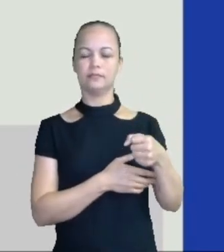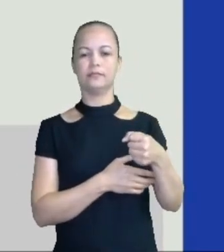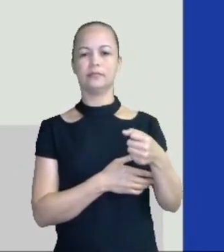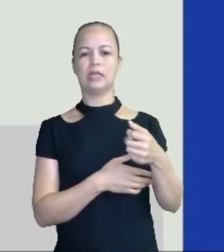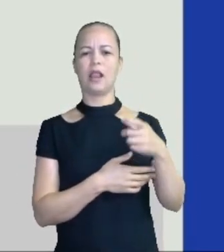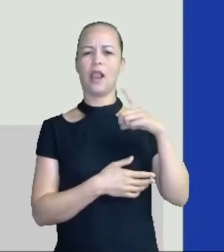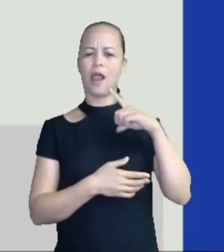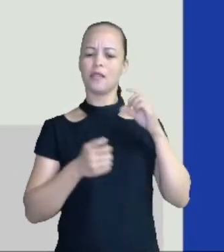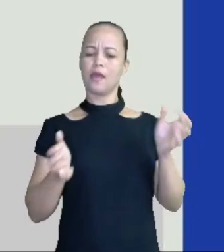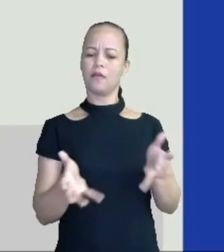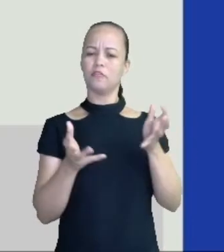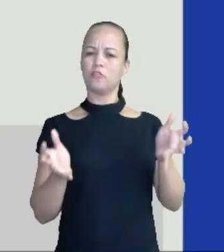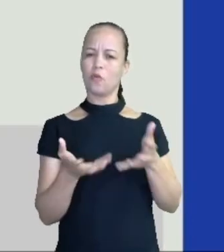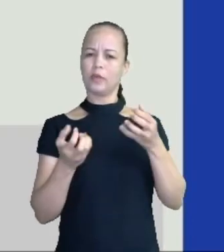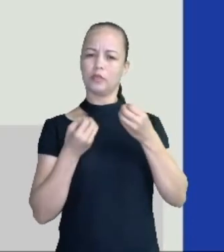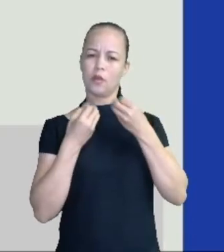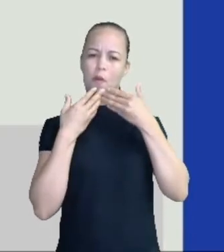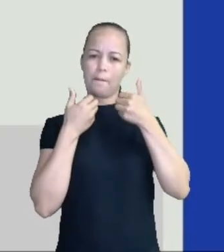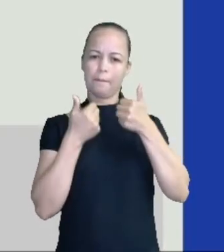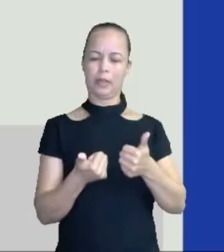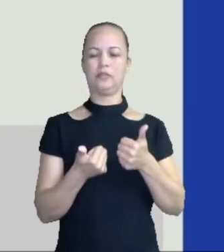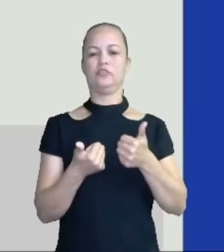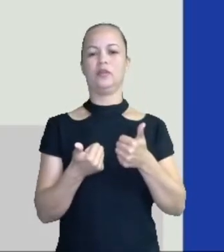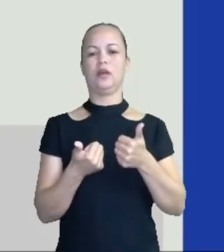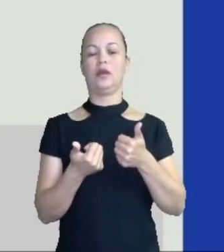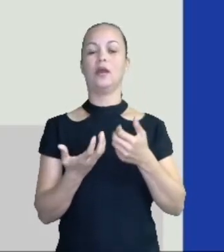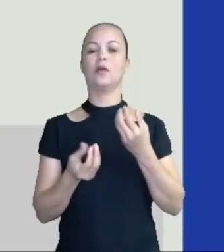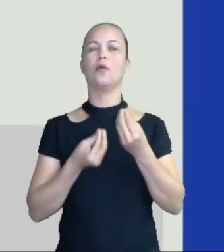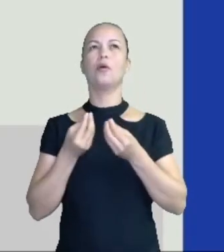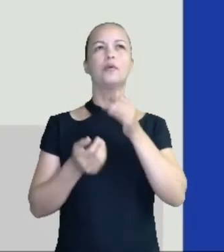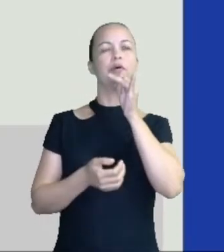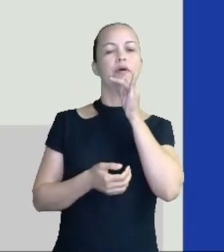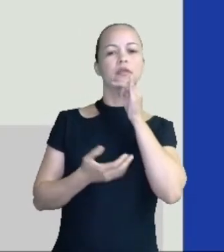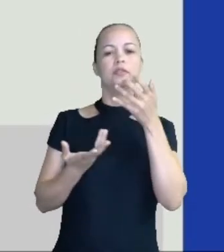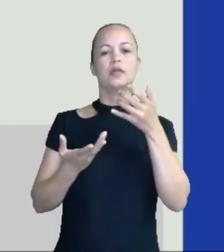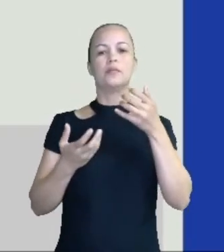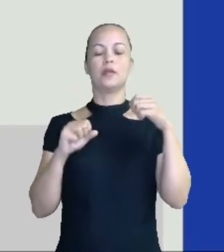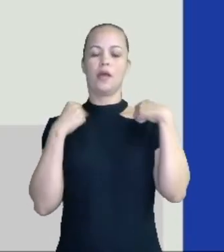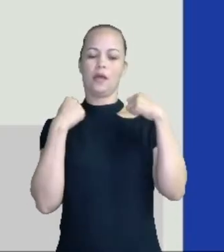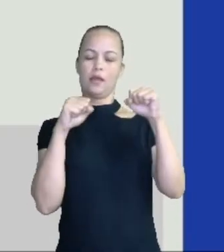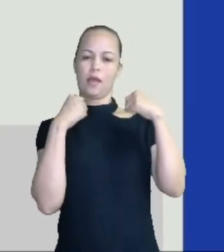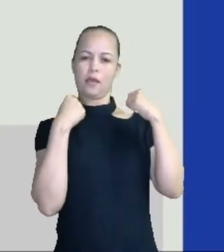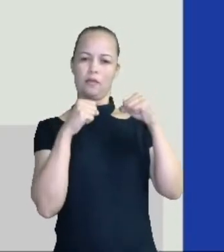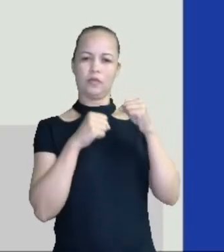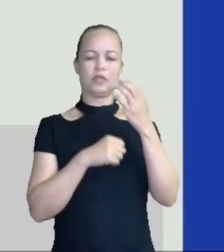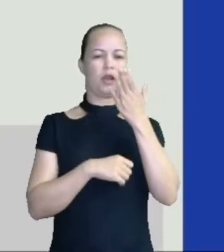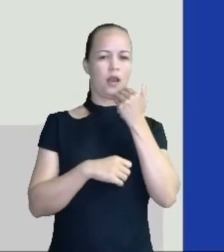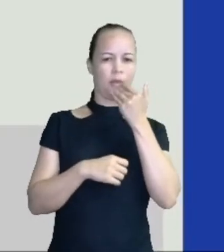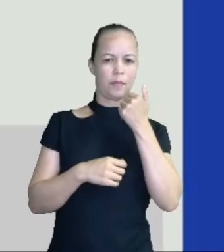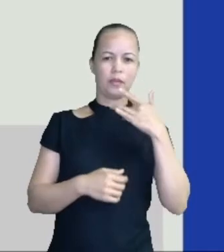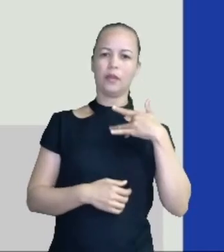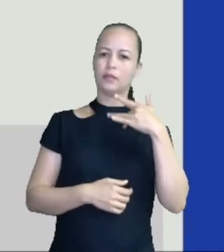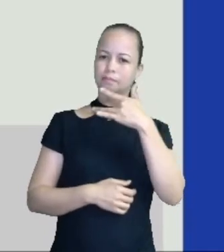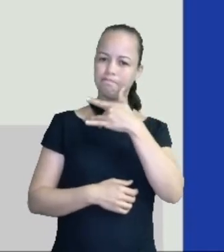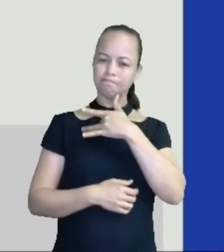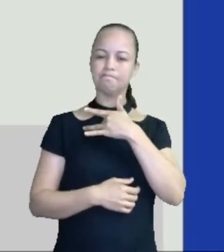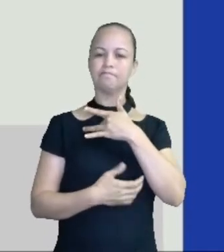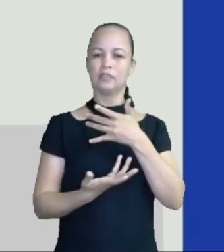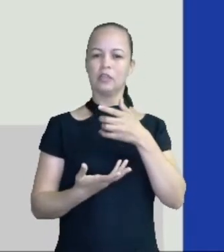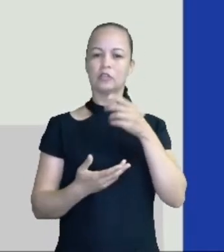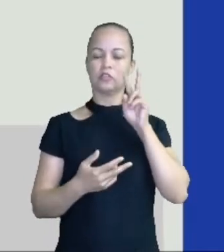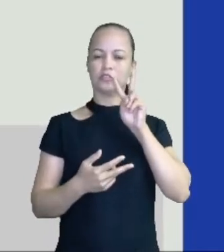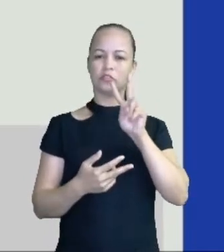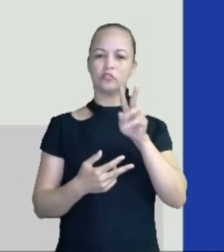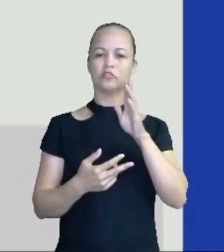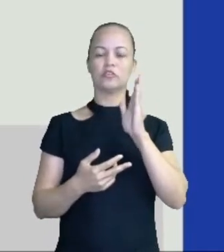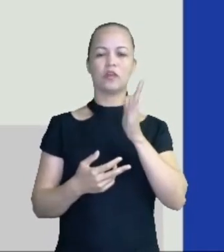elas têm uma influência no nosso bem-estar, tá certo? Como lá no exemplo da atividade física, de uma alimentação saudável que eu tinha falado para